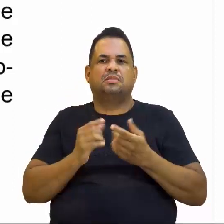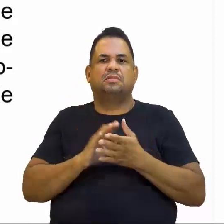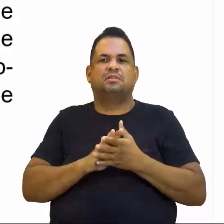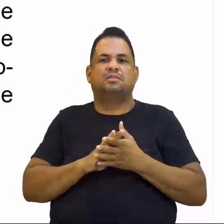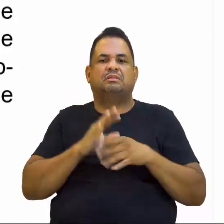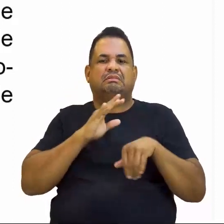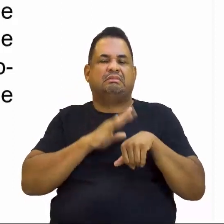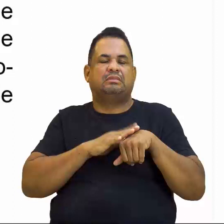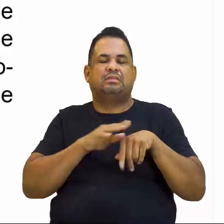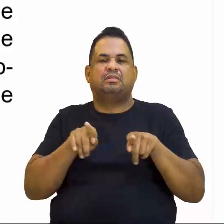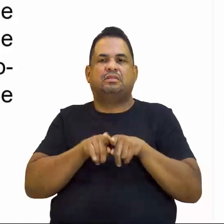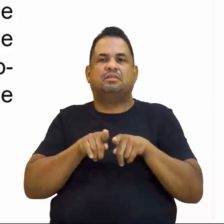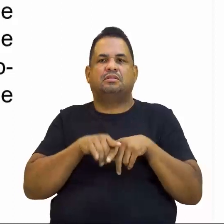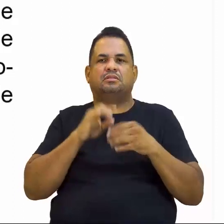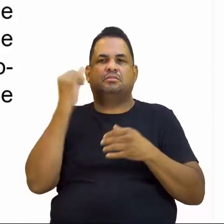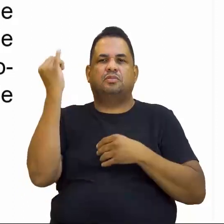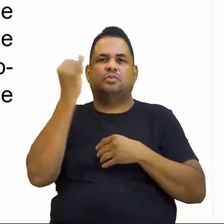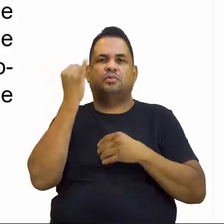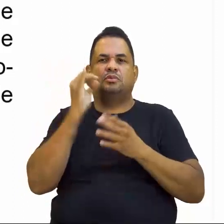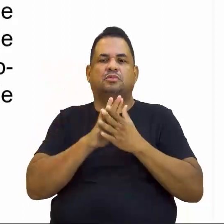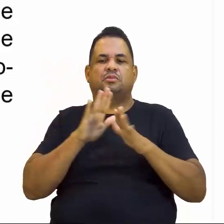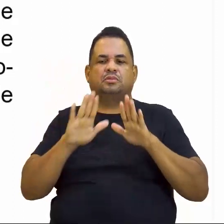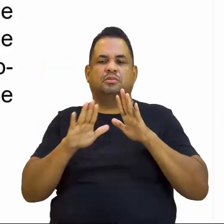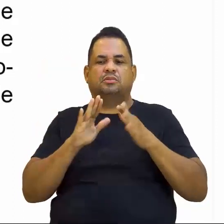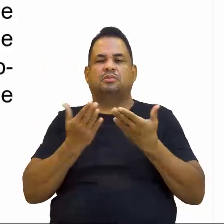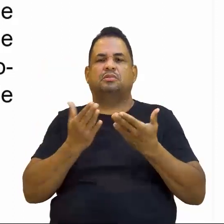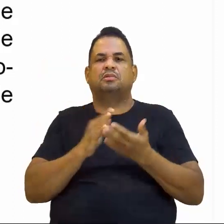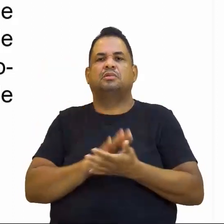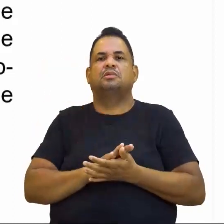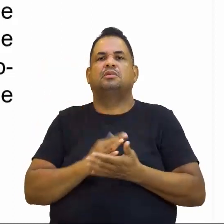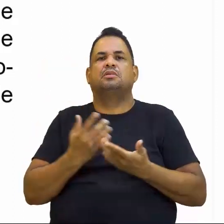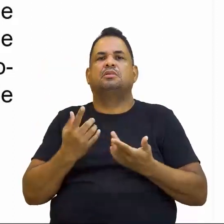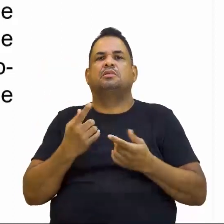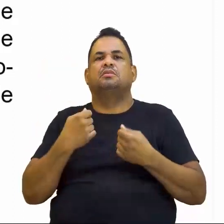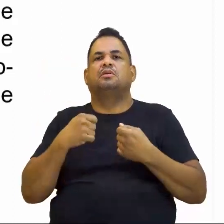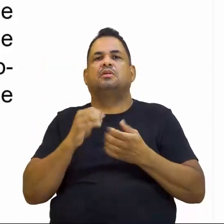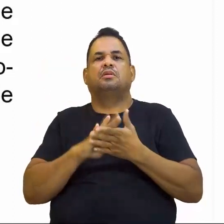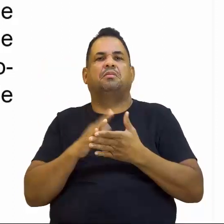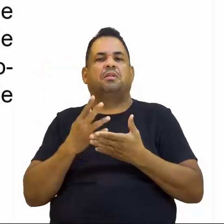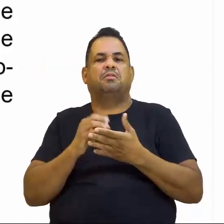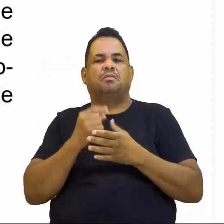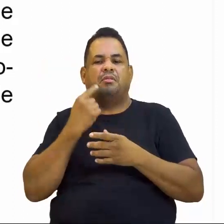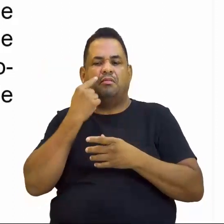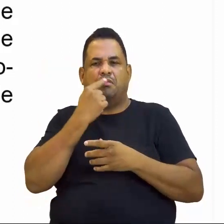muito importante a gente cuidar da nossa saúde bucal, porque uma bactéria dessa caindo no